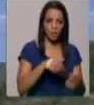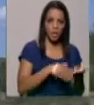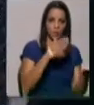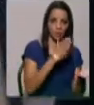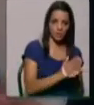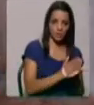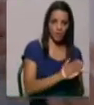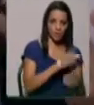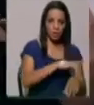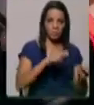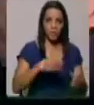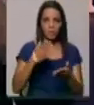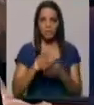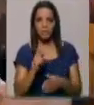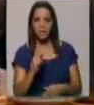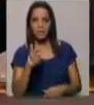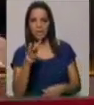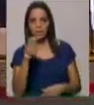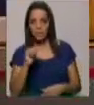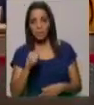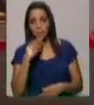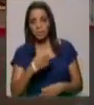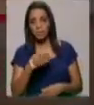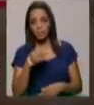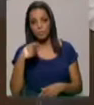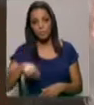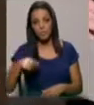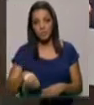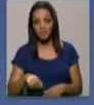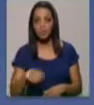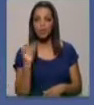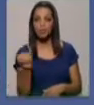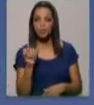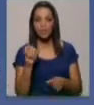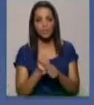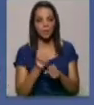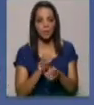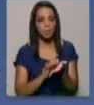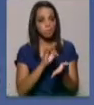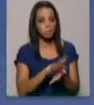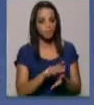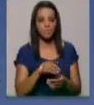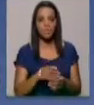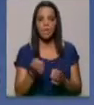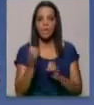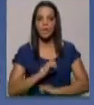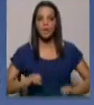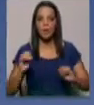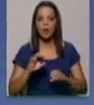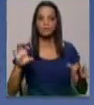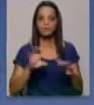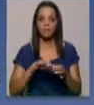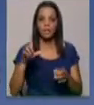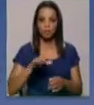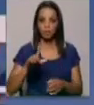Abrantes, alegadamente a pedido do presidente do Instituto, deixou de ter trabalho. Margarida Celeiro não foi colocada em nenhum turno do helicóptero de